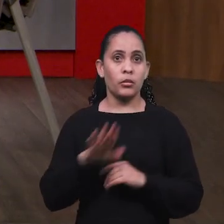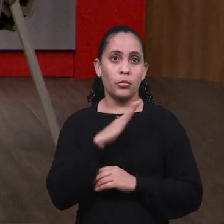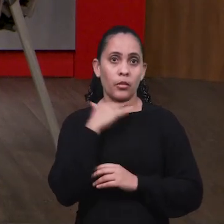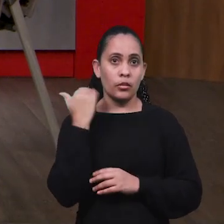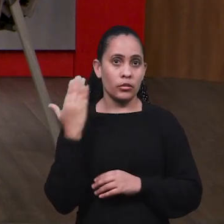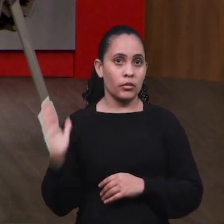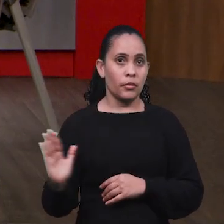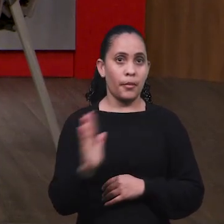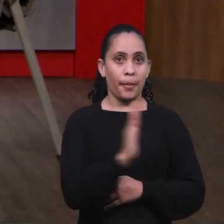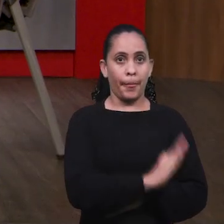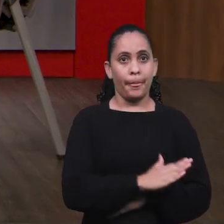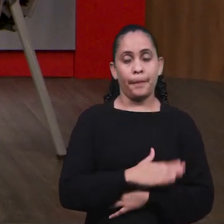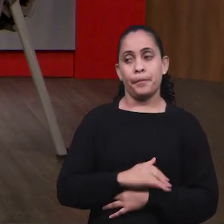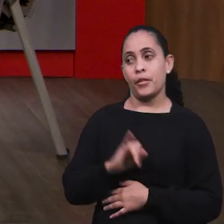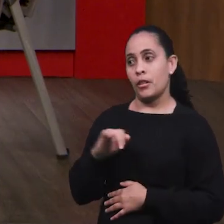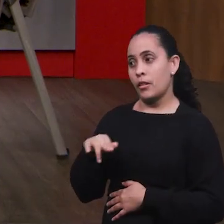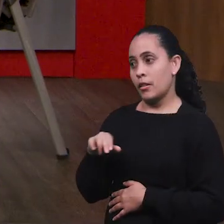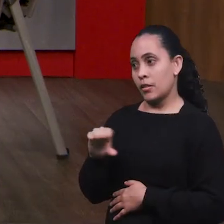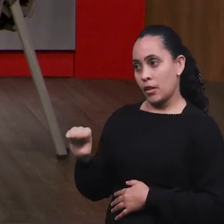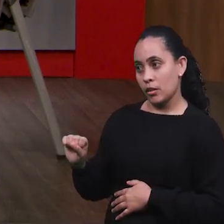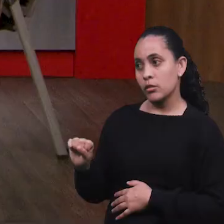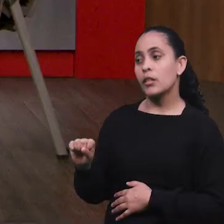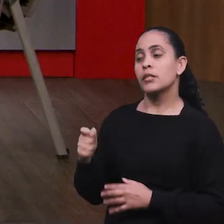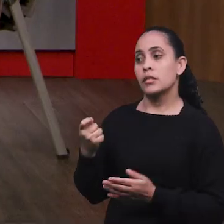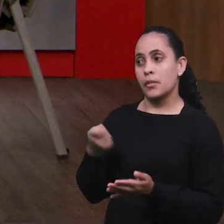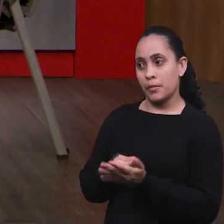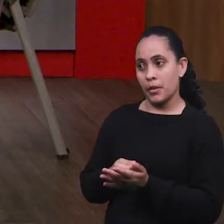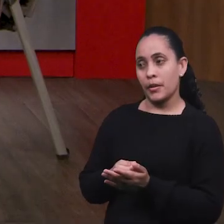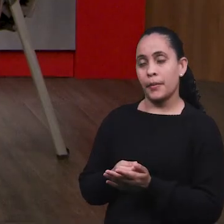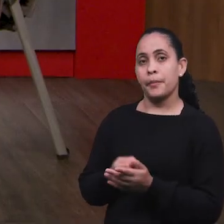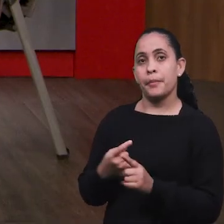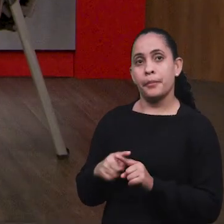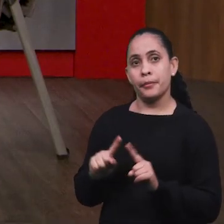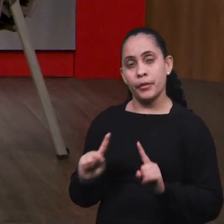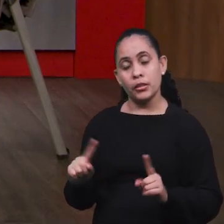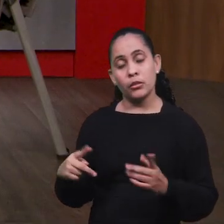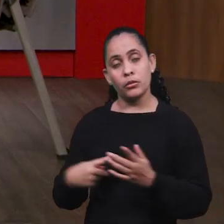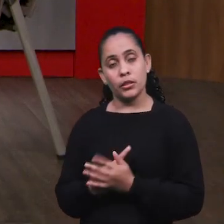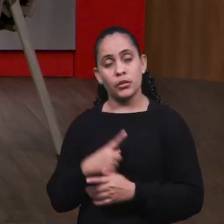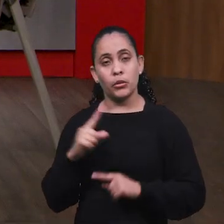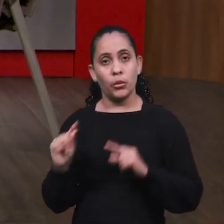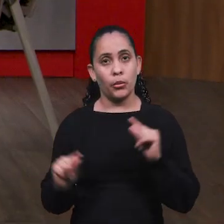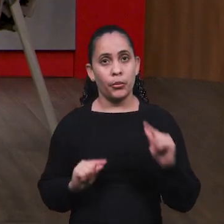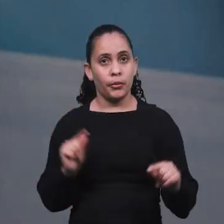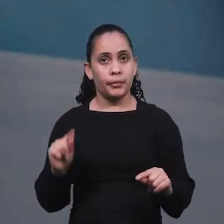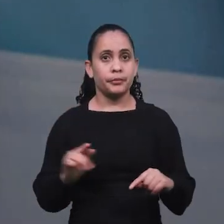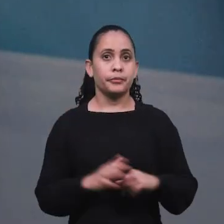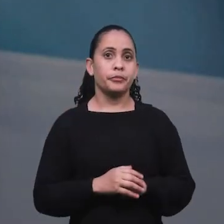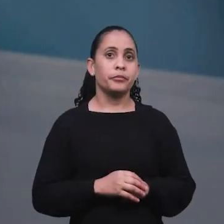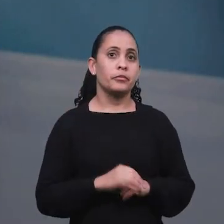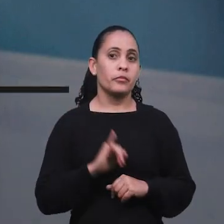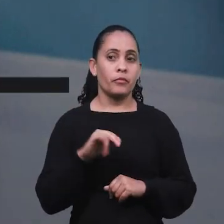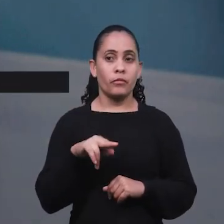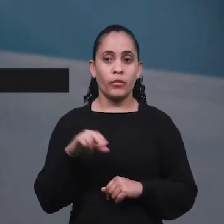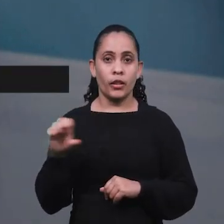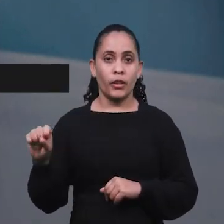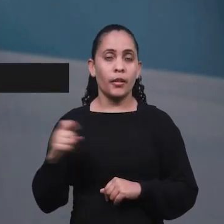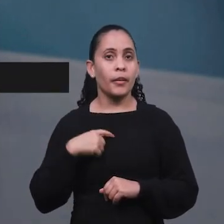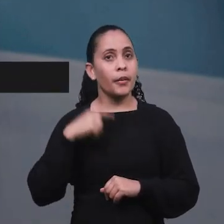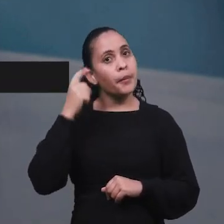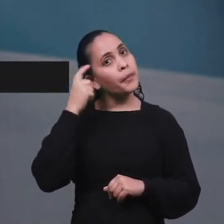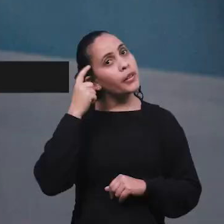ou falecimento? O INSS cobre, mas o INSS ele foi